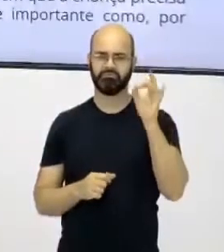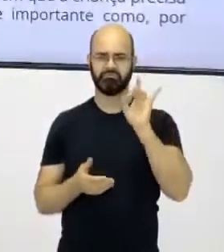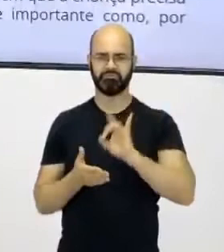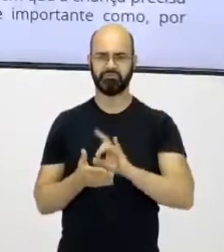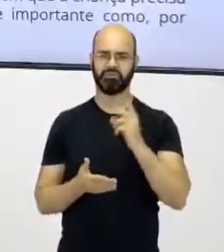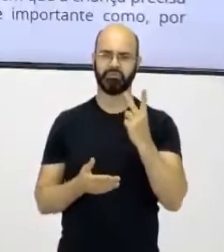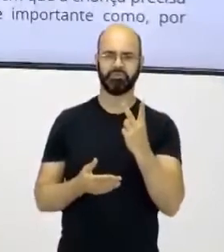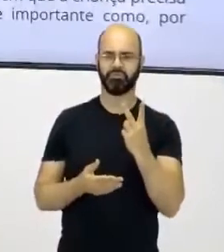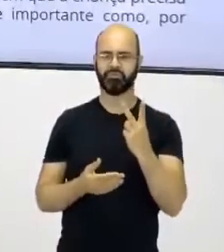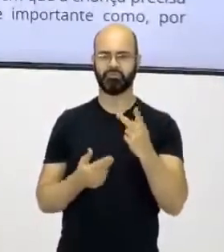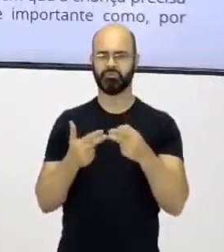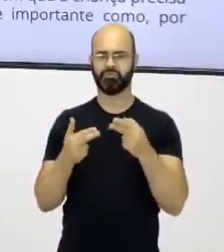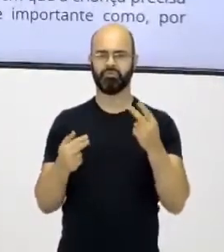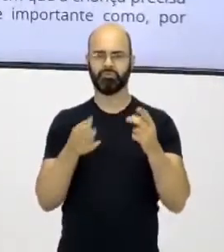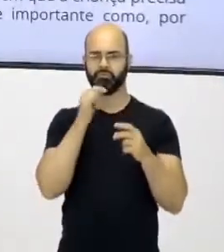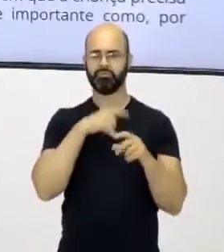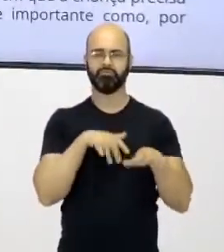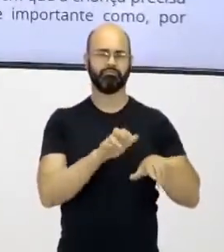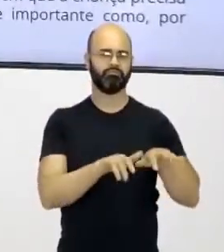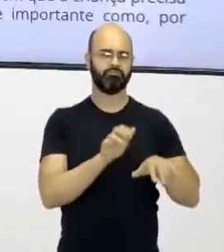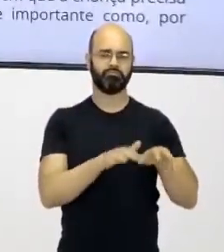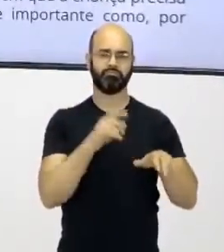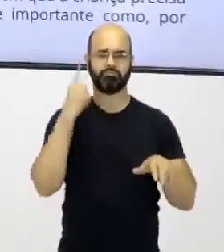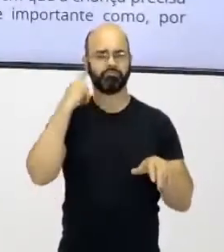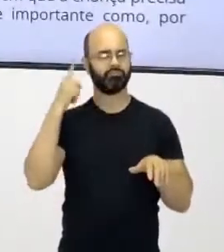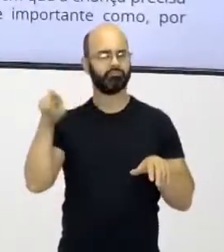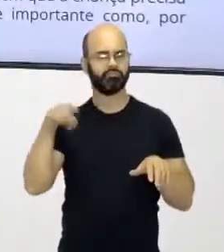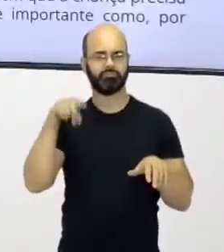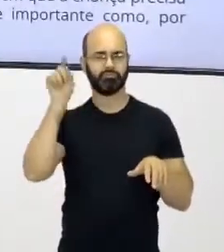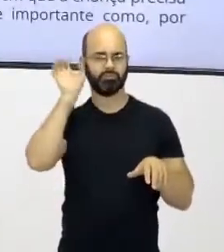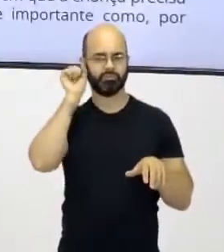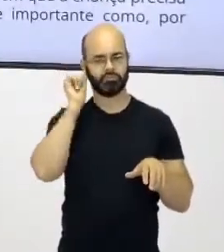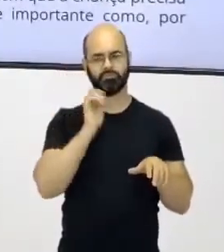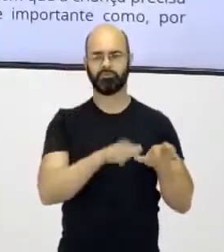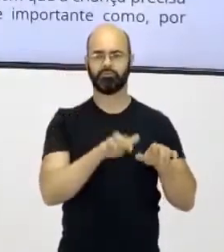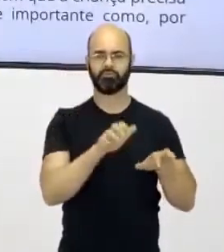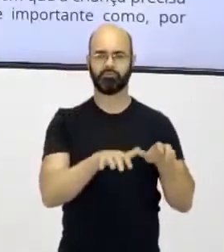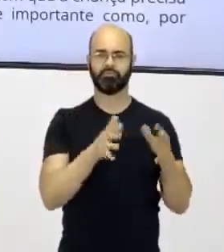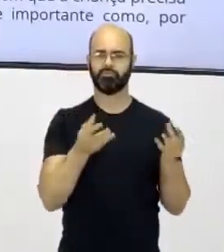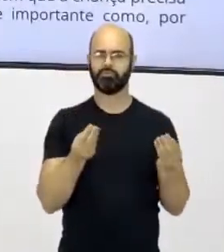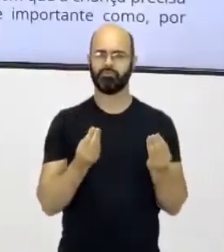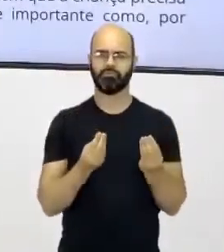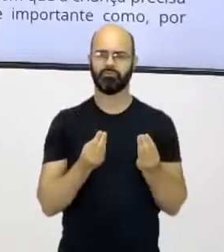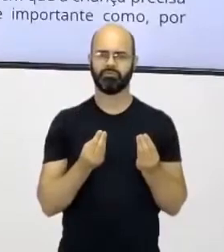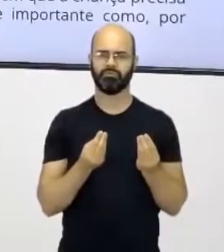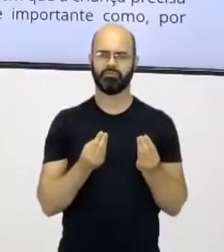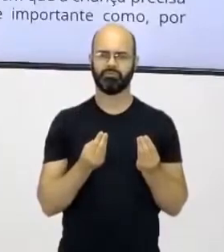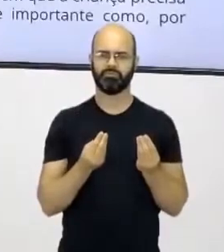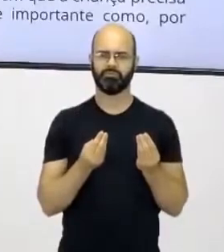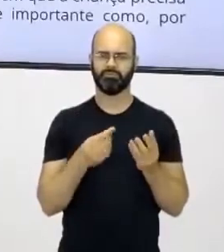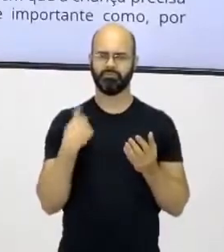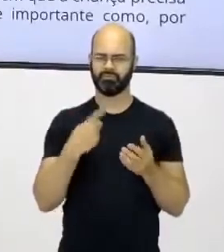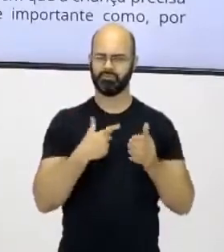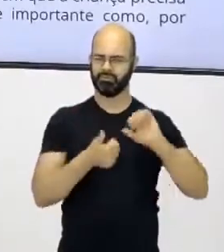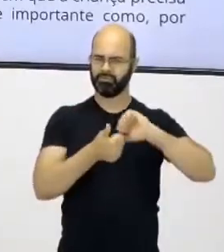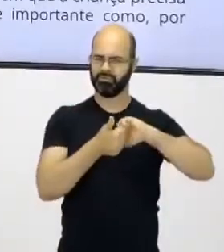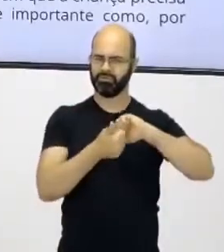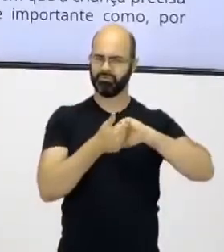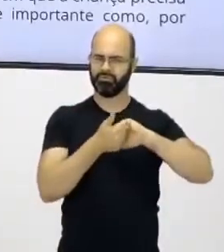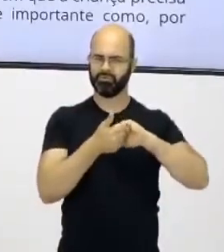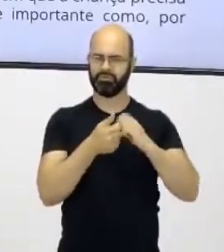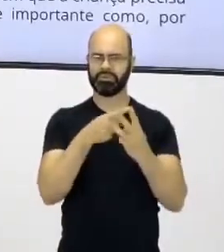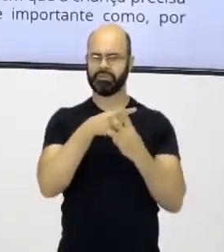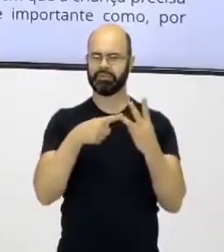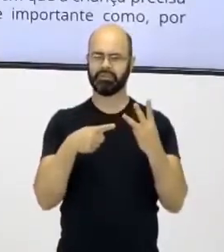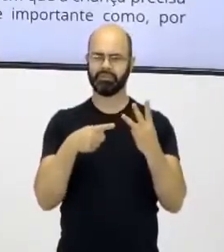fazer duas coisas. Estou escrevendo e ouvindo uma música ao fundo. Mas imagina, né? Será que a gente vai ter qualidade de fazer aí